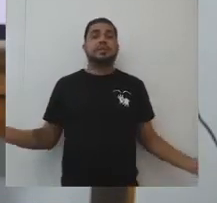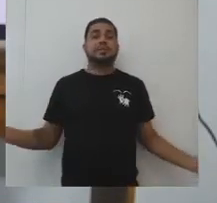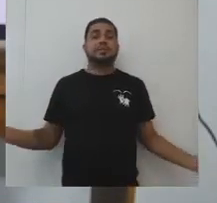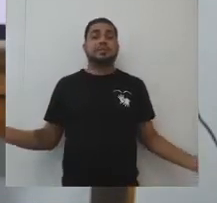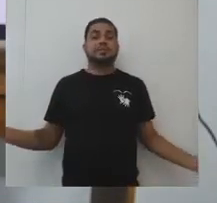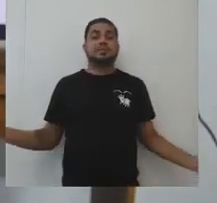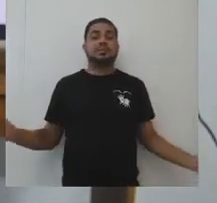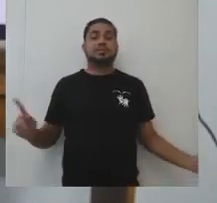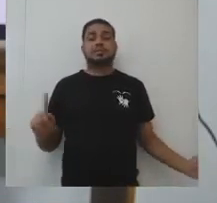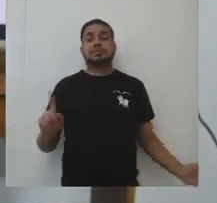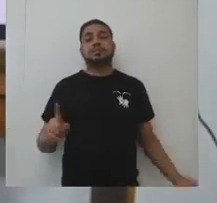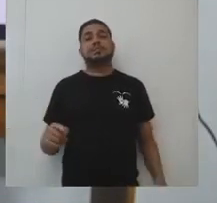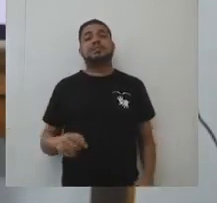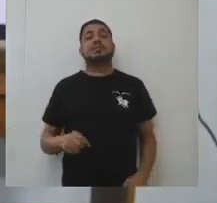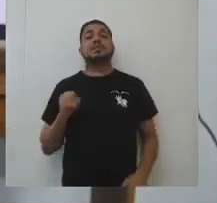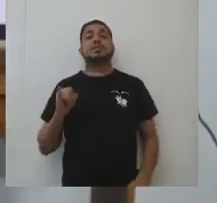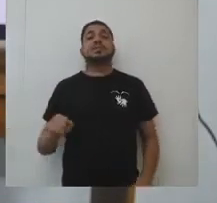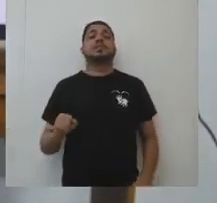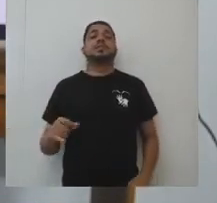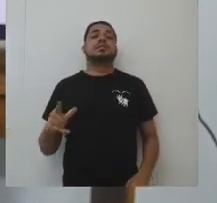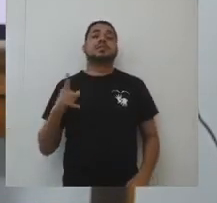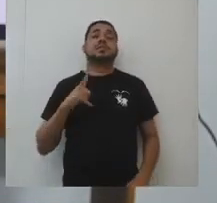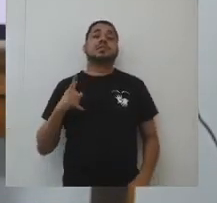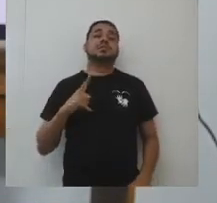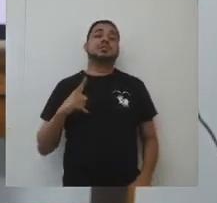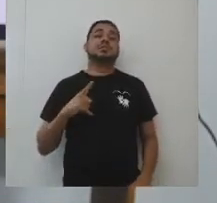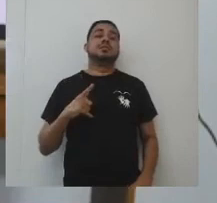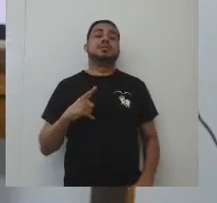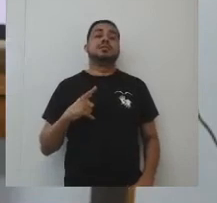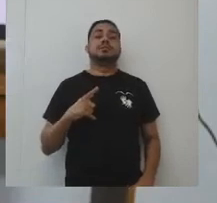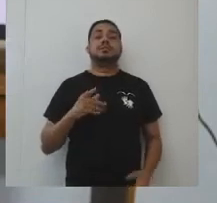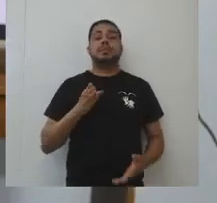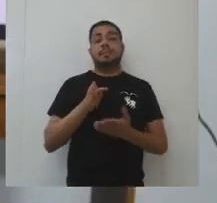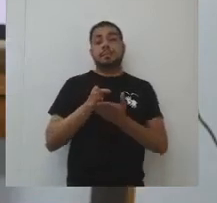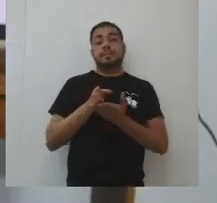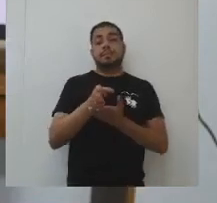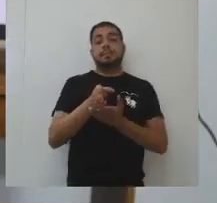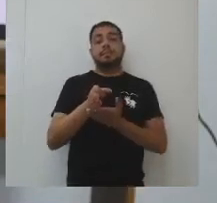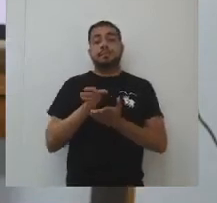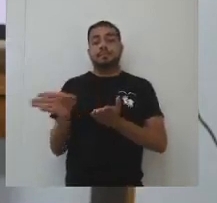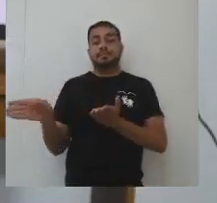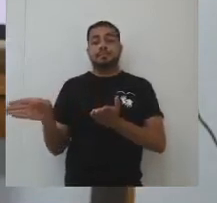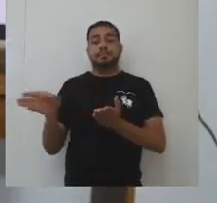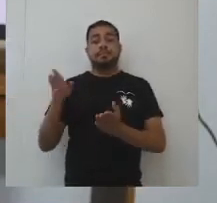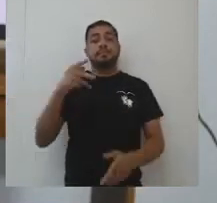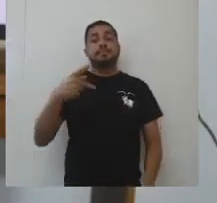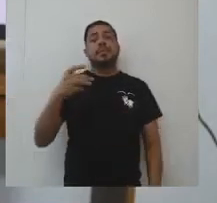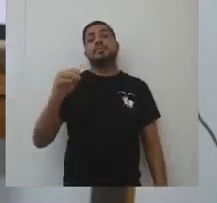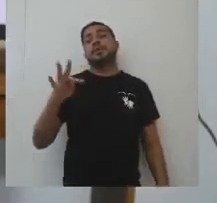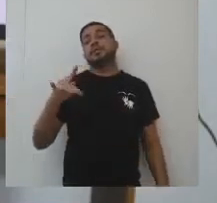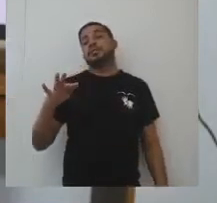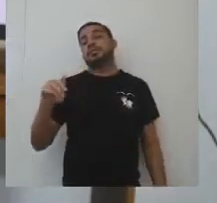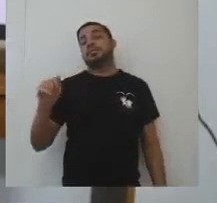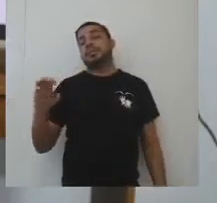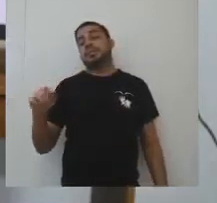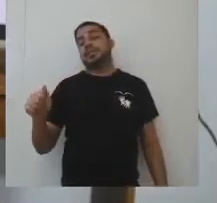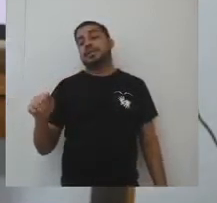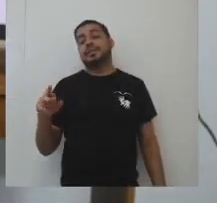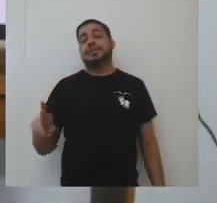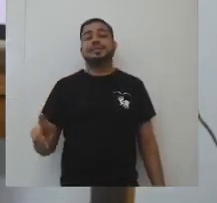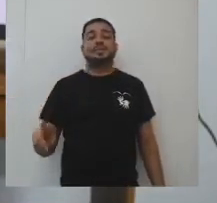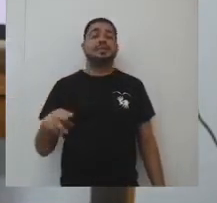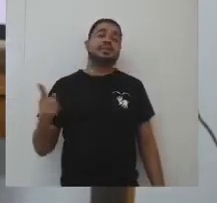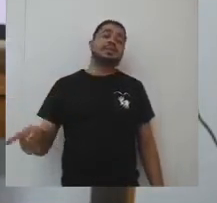sentido oposto não. Porque se fosse do oposto, daria 0. São perpendicular. Aí eu vou para uma o quê? Resultante. E